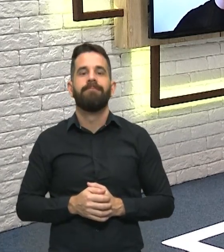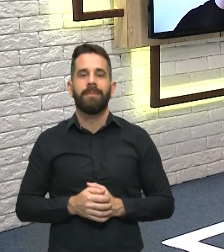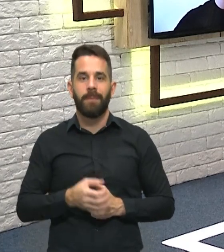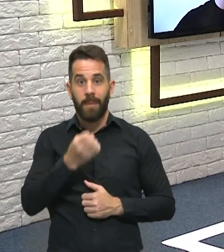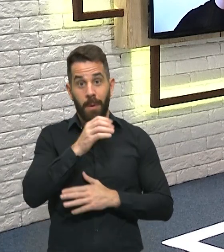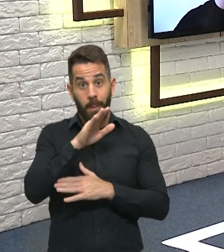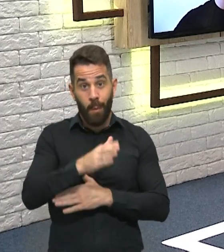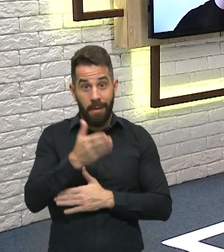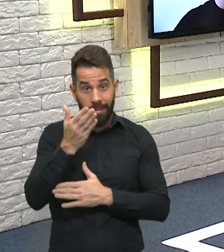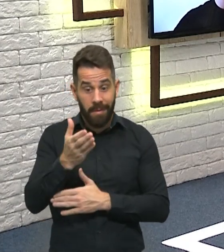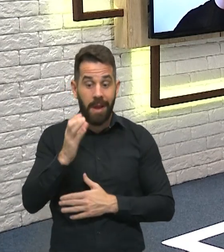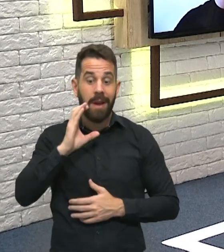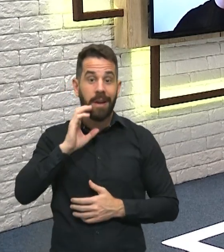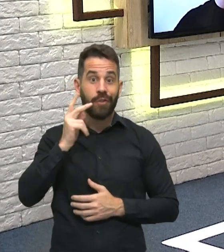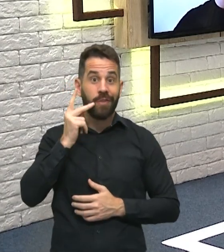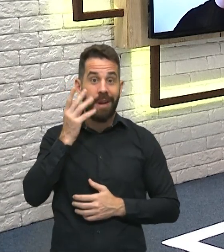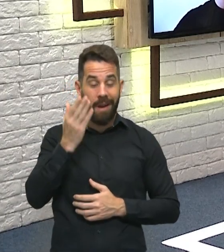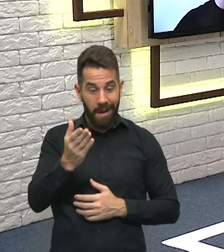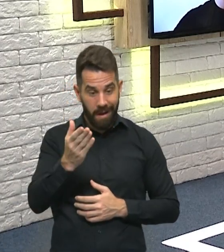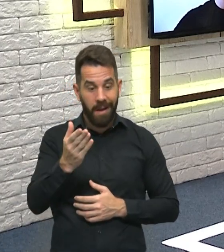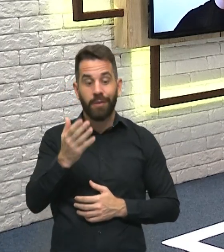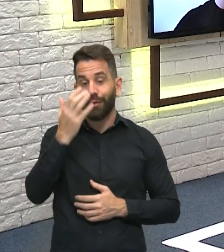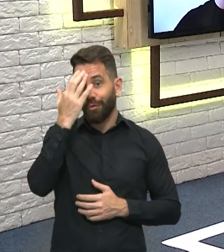Cássio. Boa tarde, João Gabriel.